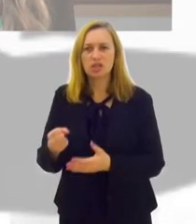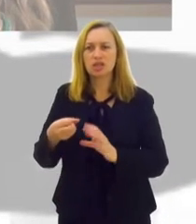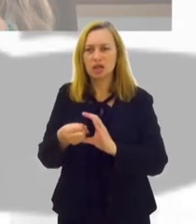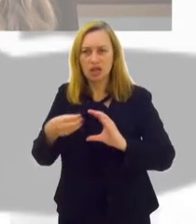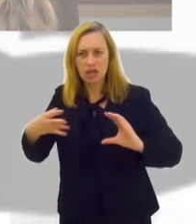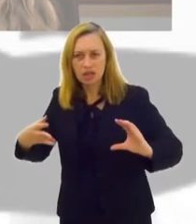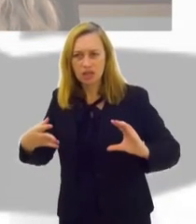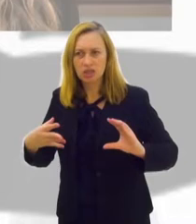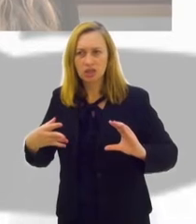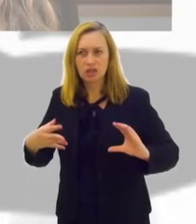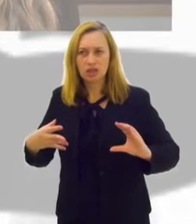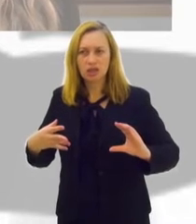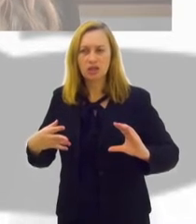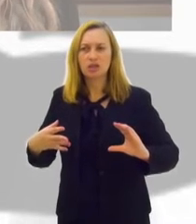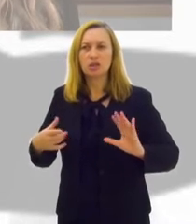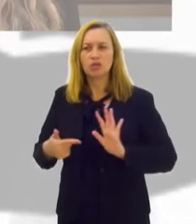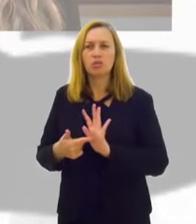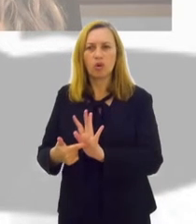Sim. Então, isso